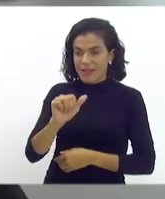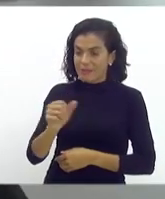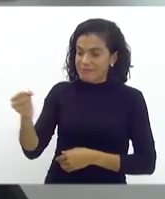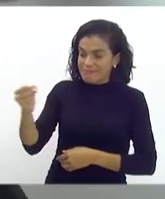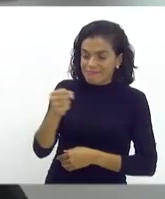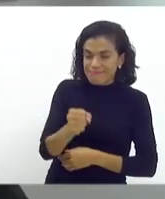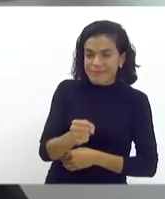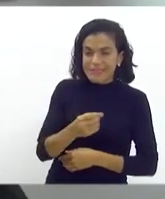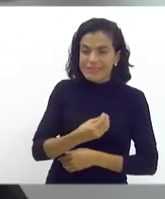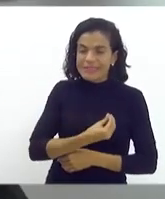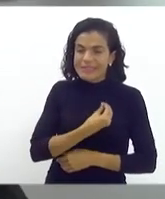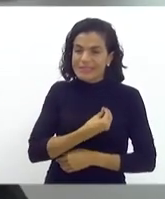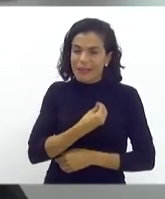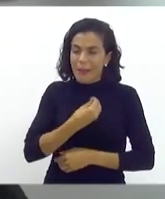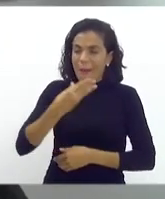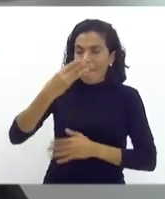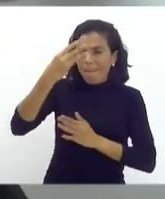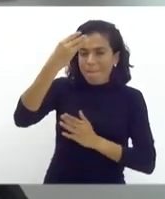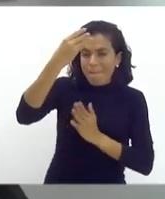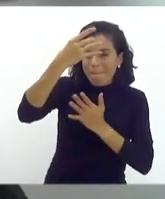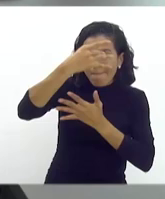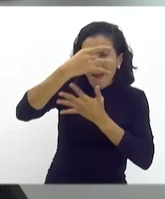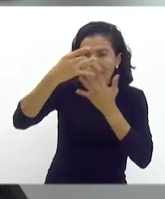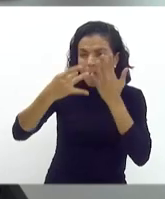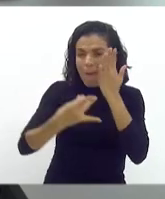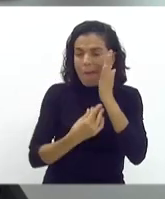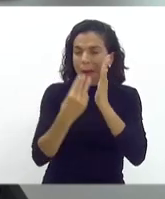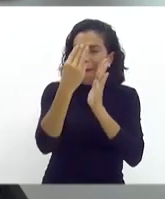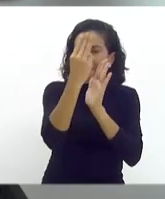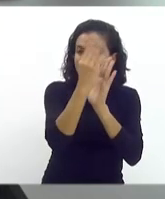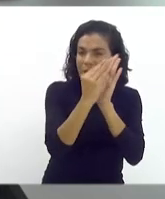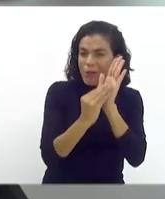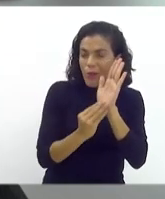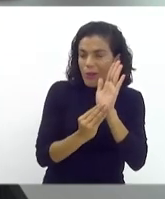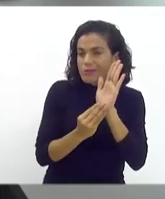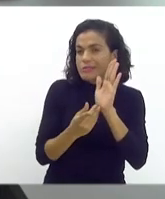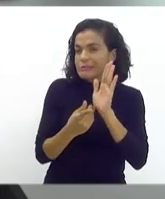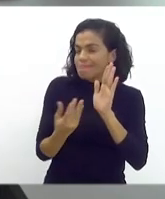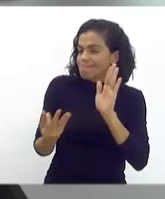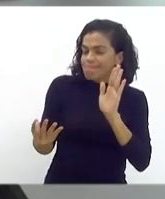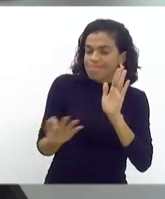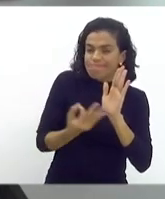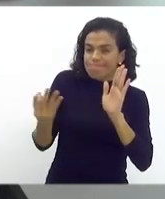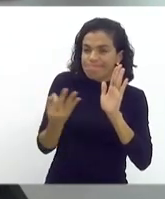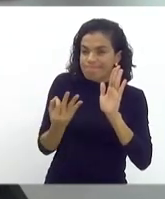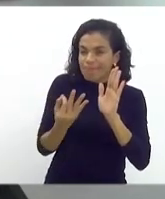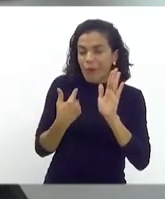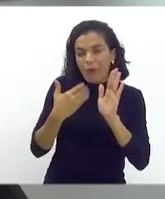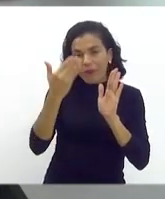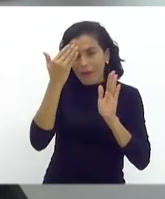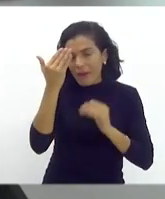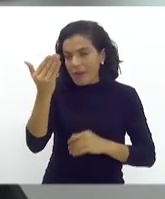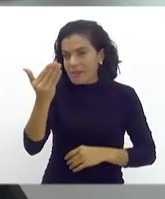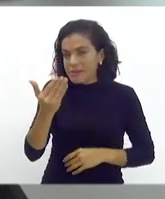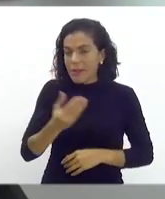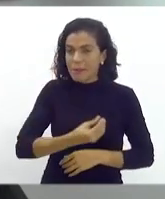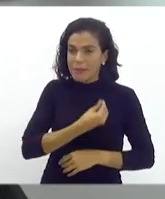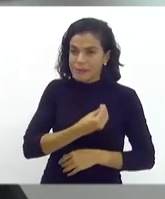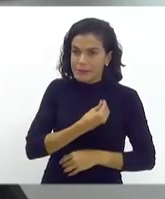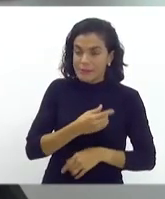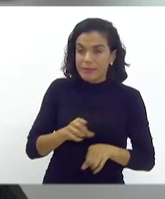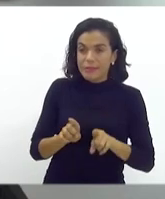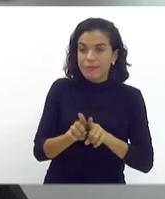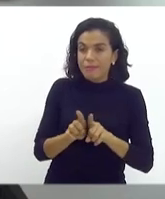objetivamente metodologicamente de maneira irretocável então quero agradecer a presença